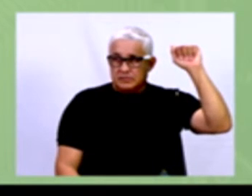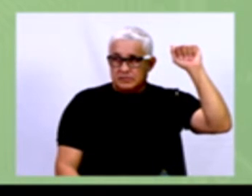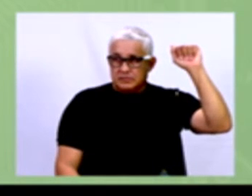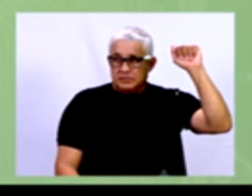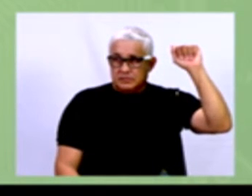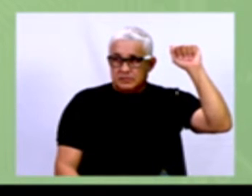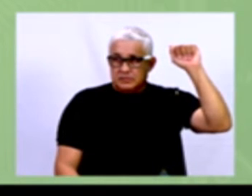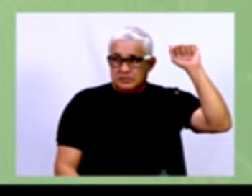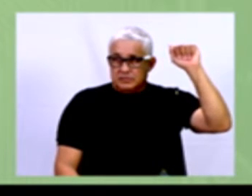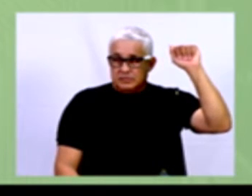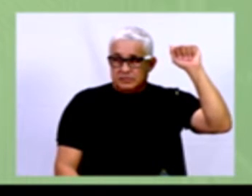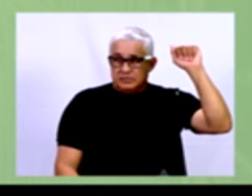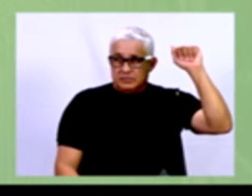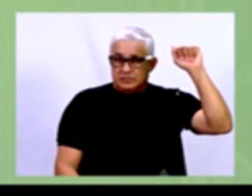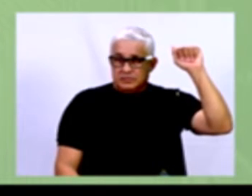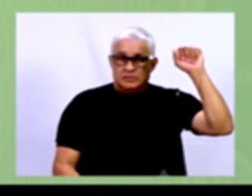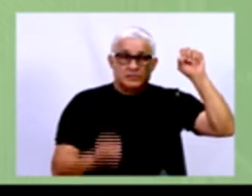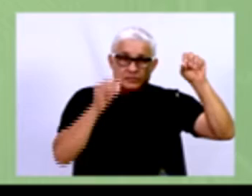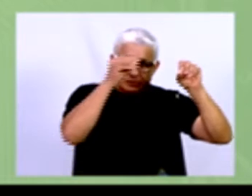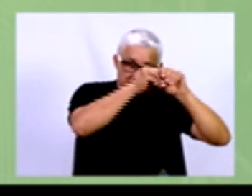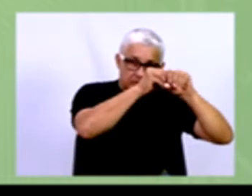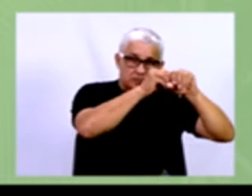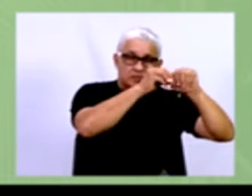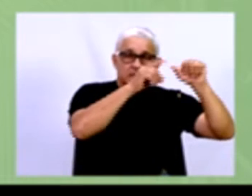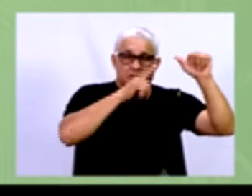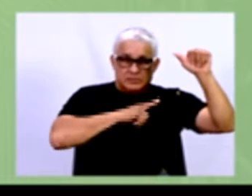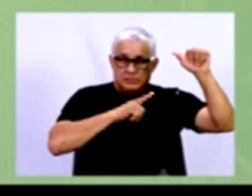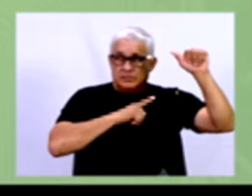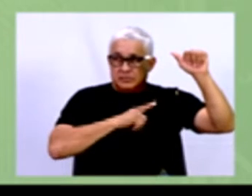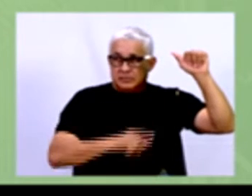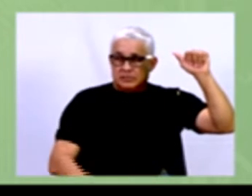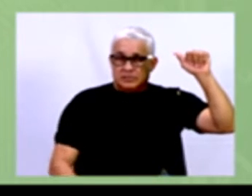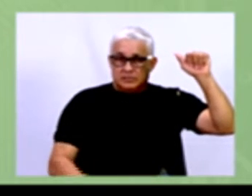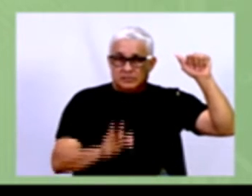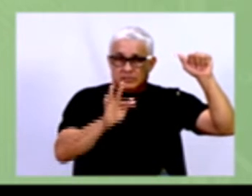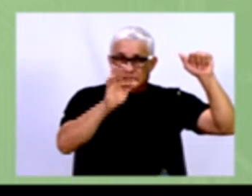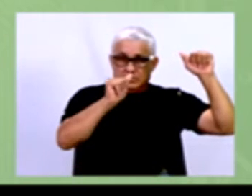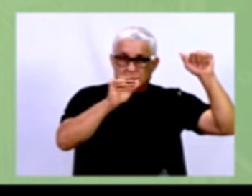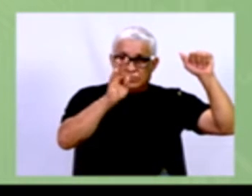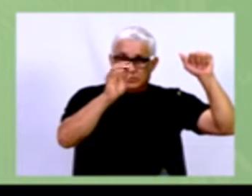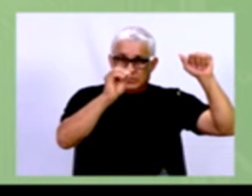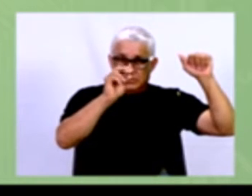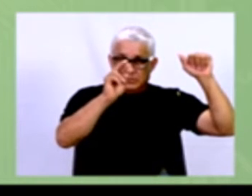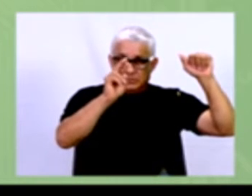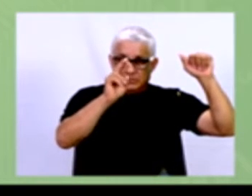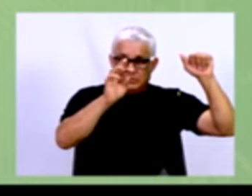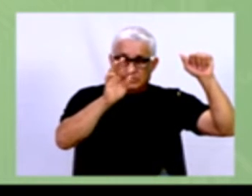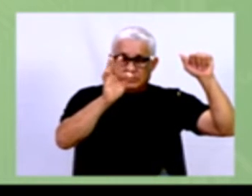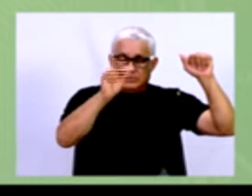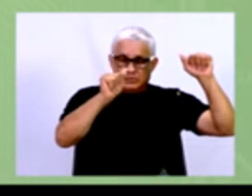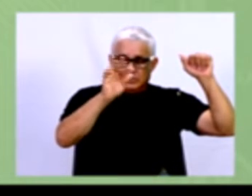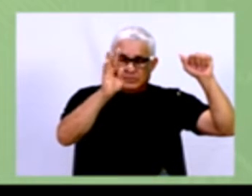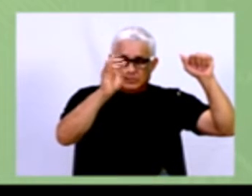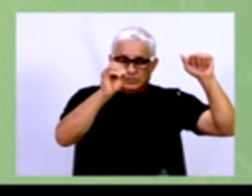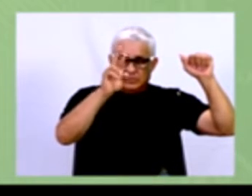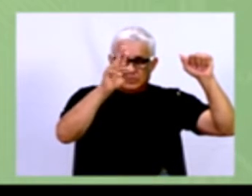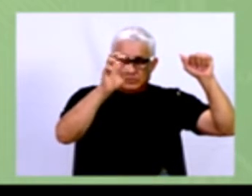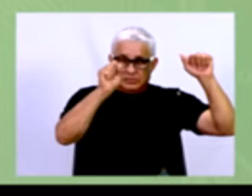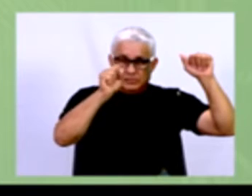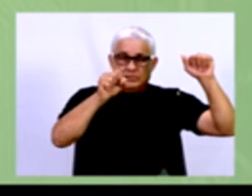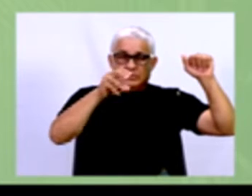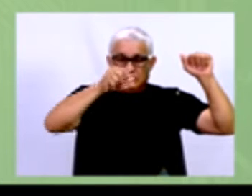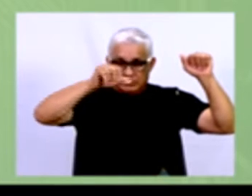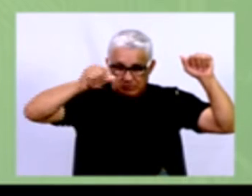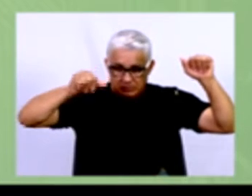que é composto de fatores de produção, terra, capital, trabalho, que são